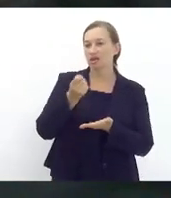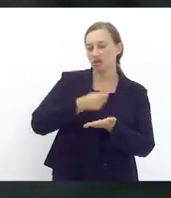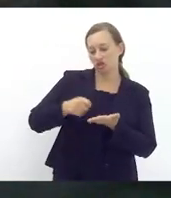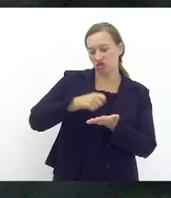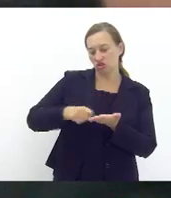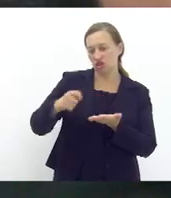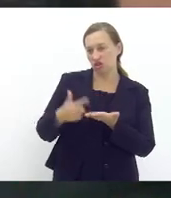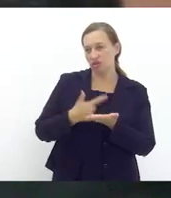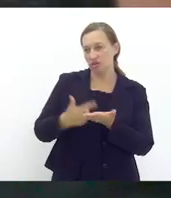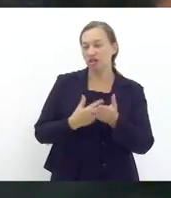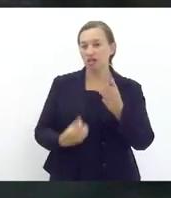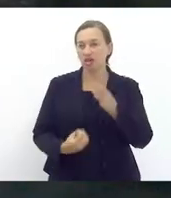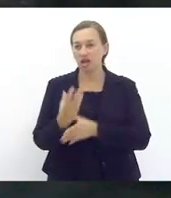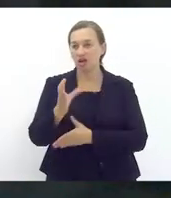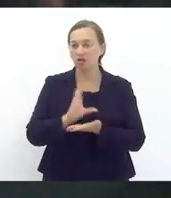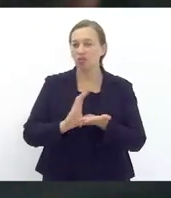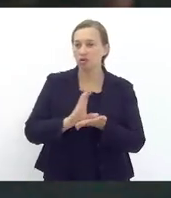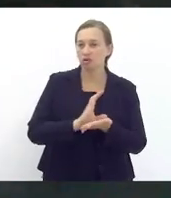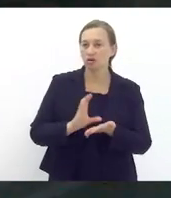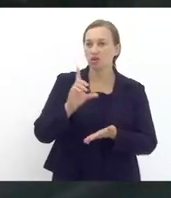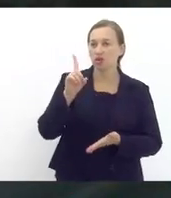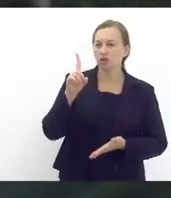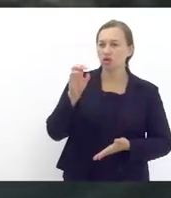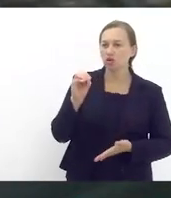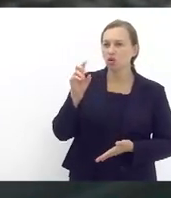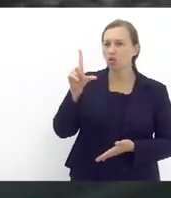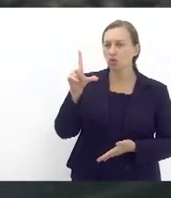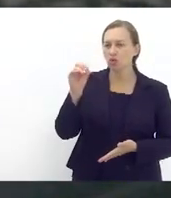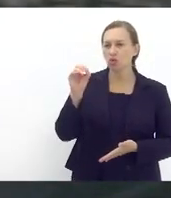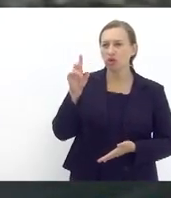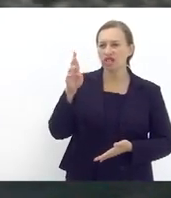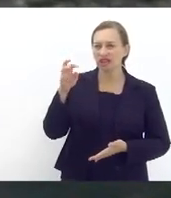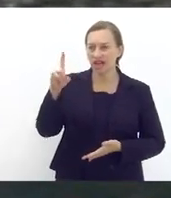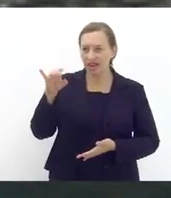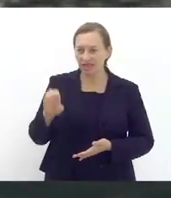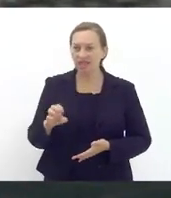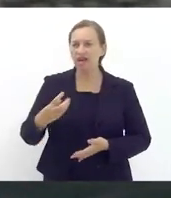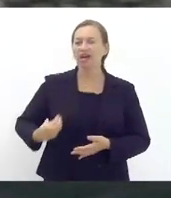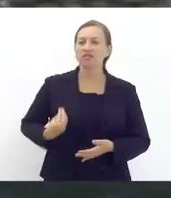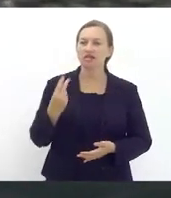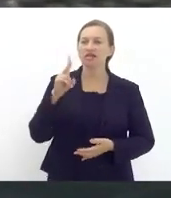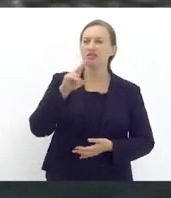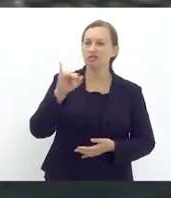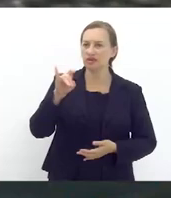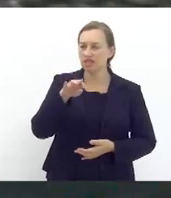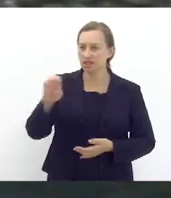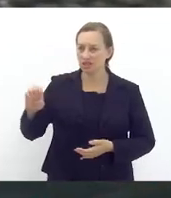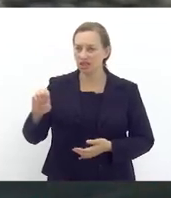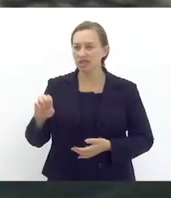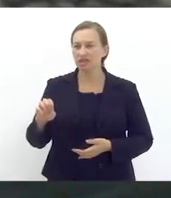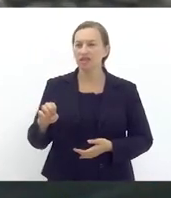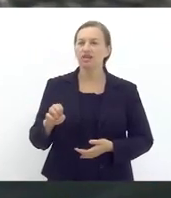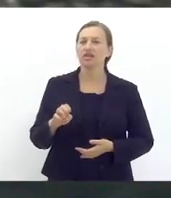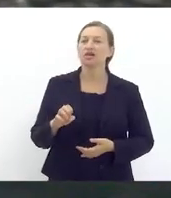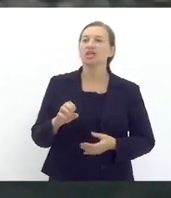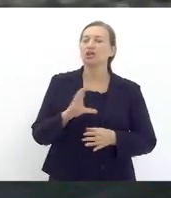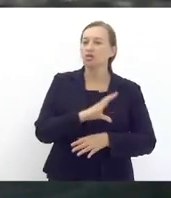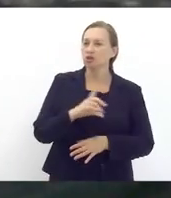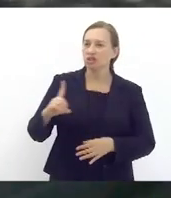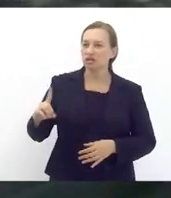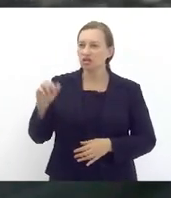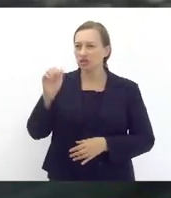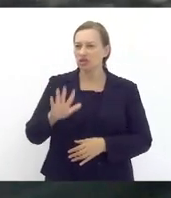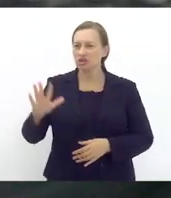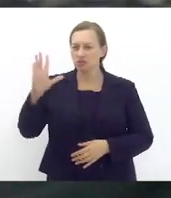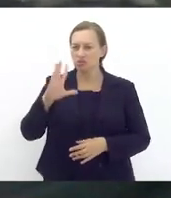criadora do conceito da doloridade registrar a presença da Viviane Martins que é Nacional